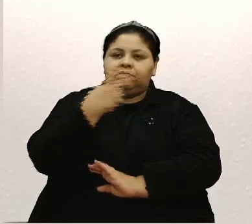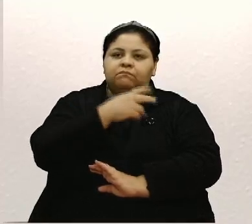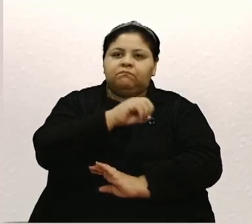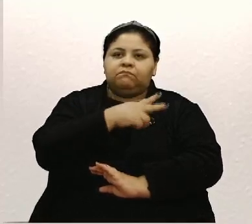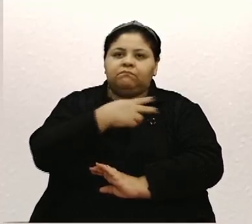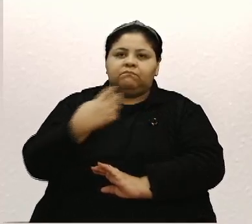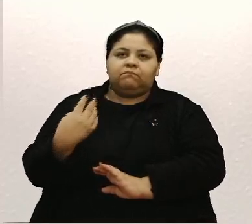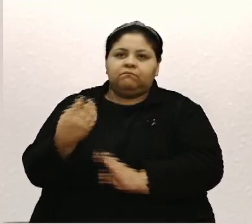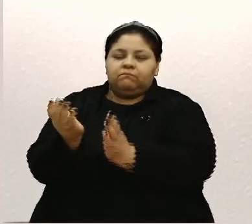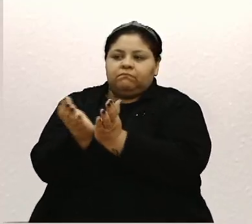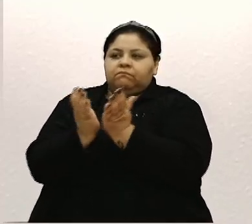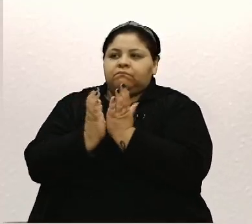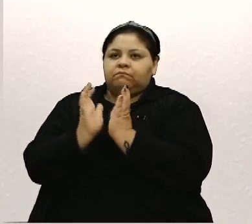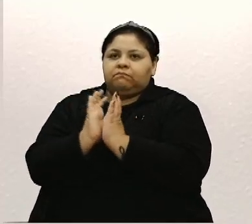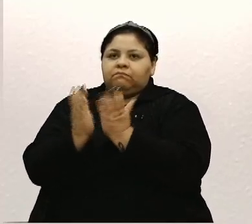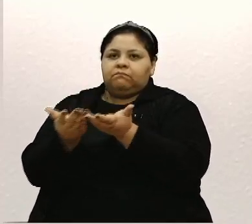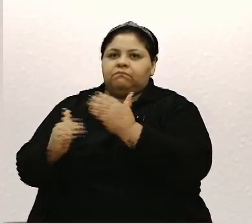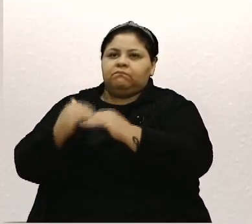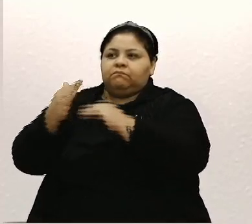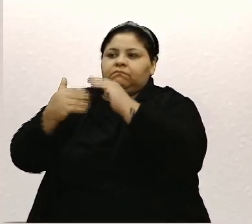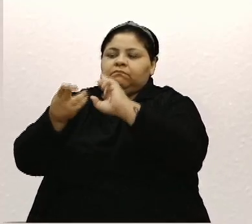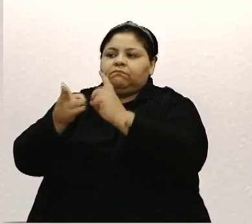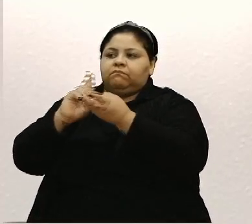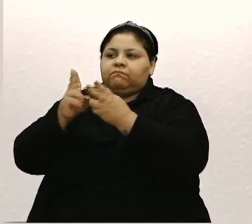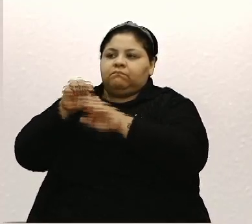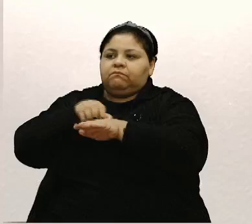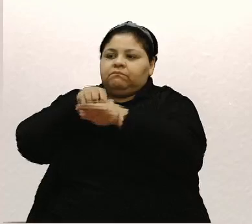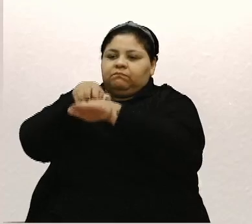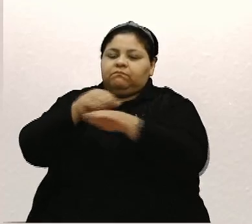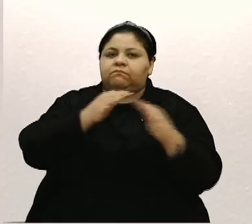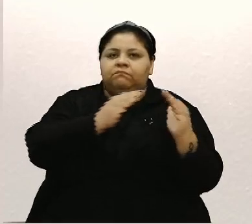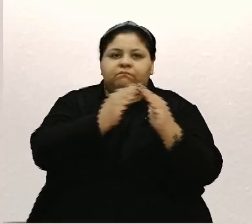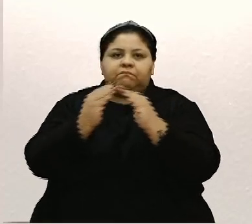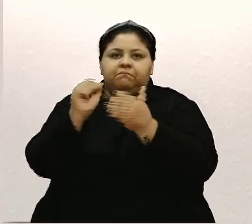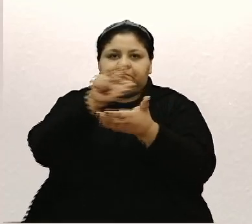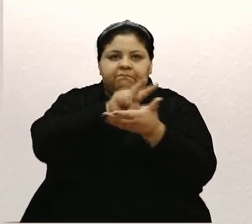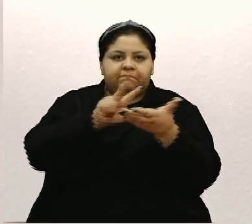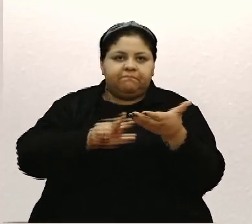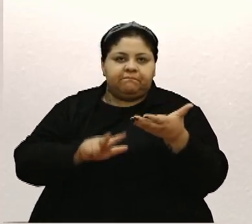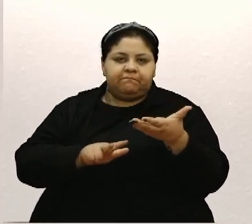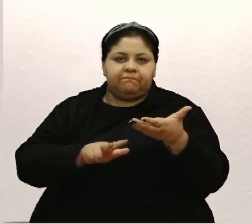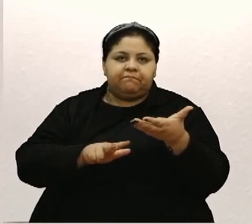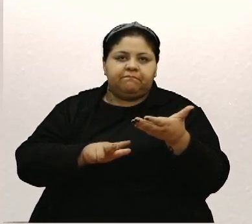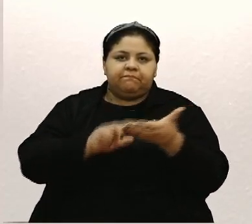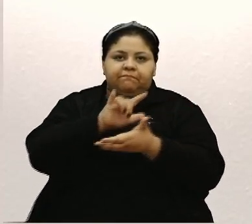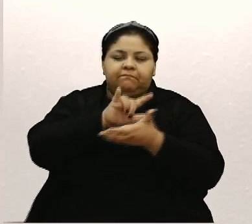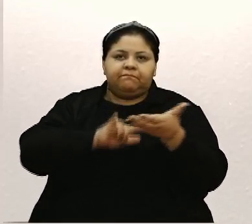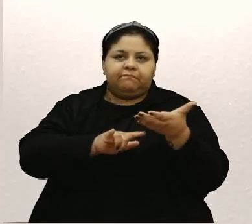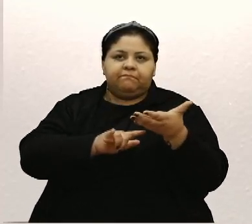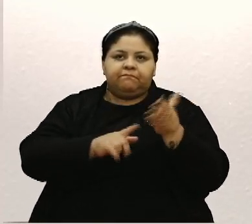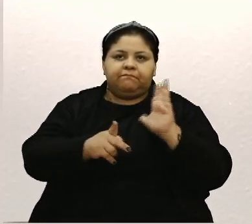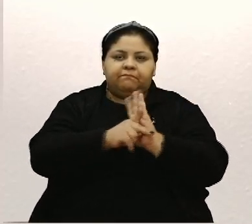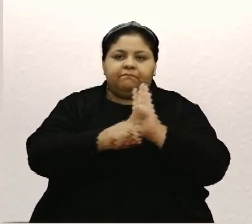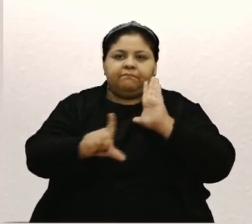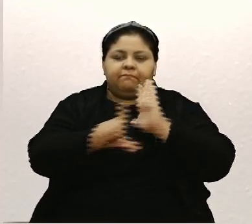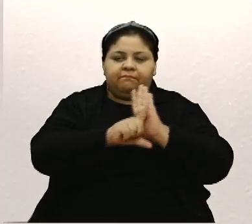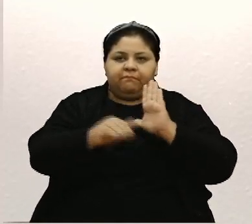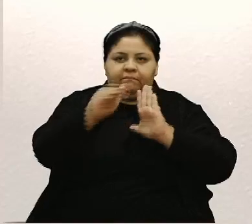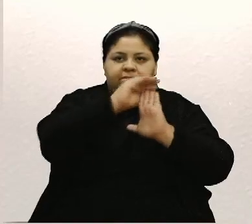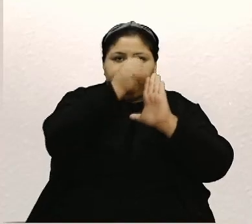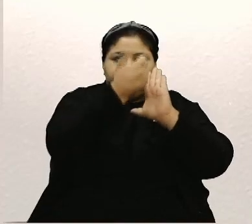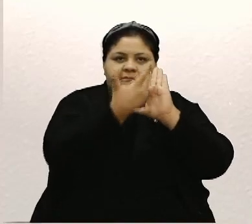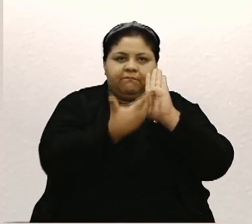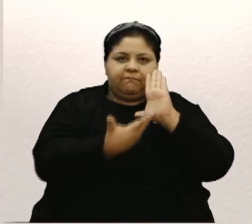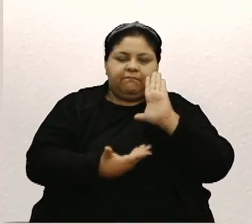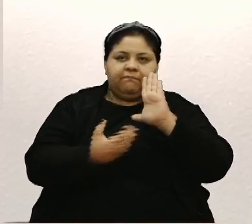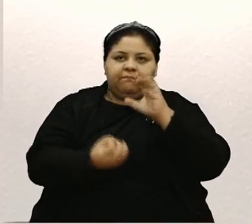123/2024. Recebe-se a Comissão de Desenvolvimento Urbano, Transporte e Habitação para análise e parecer do projeto de lei supervisionado